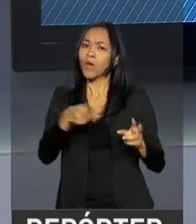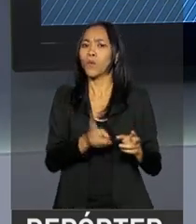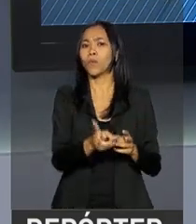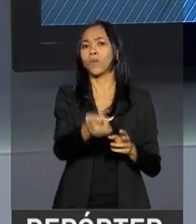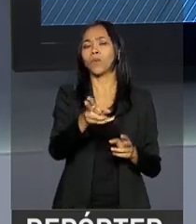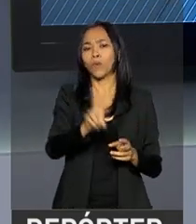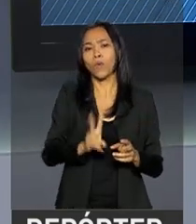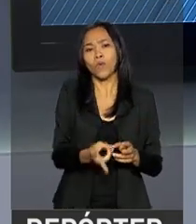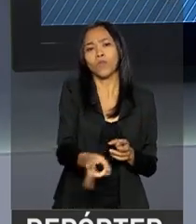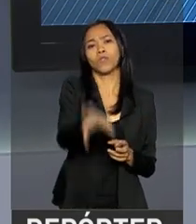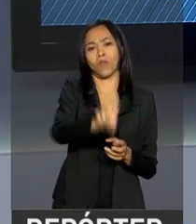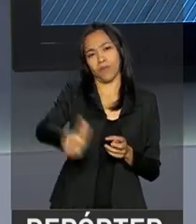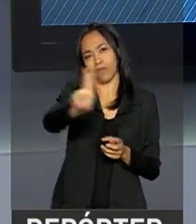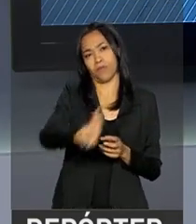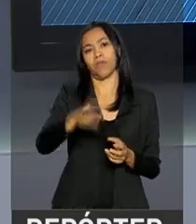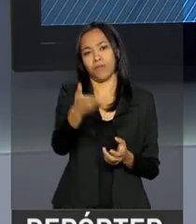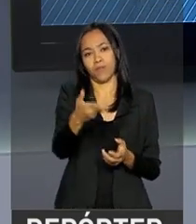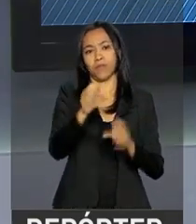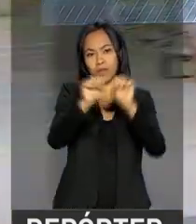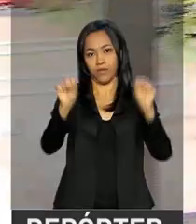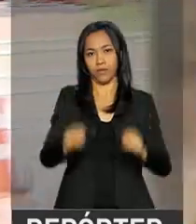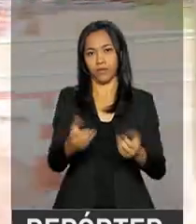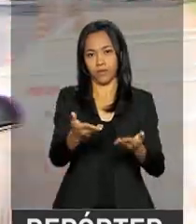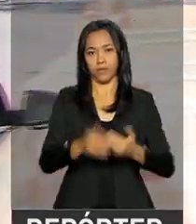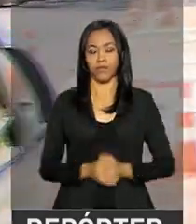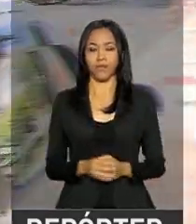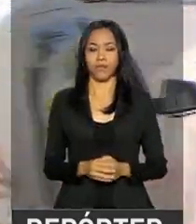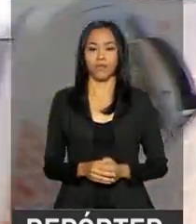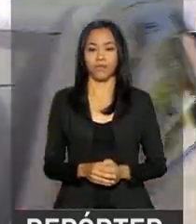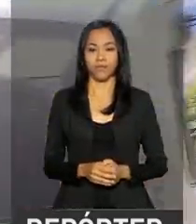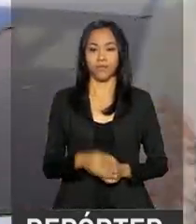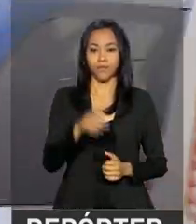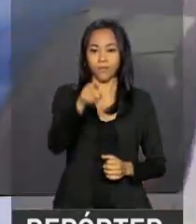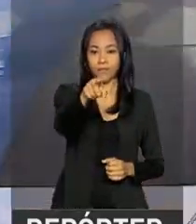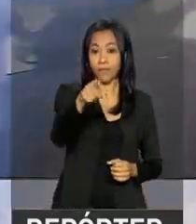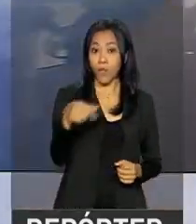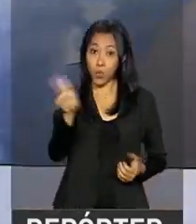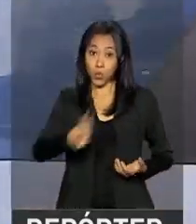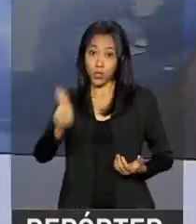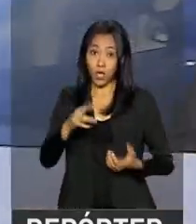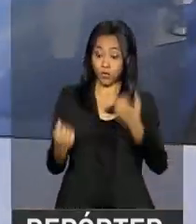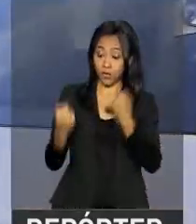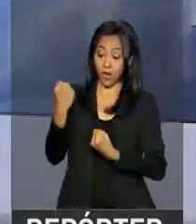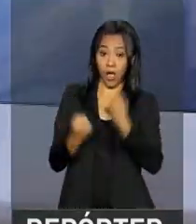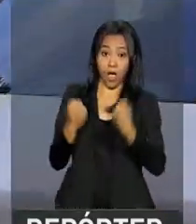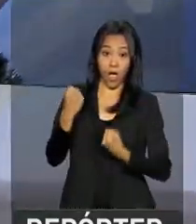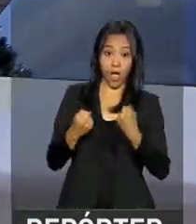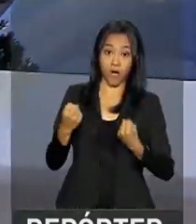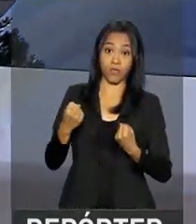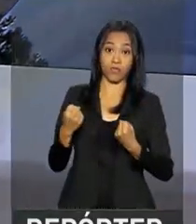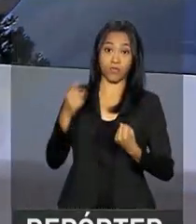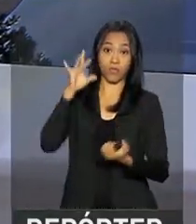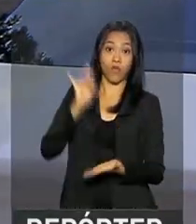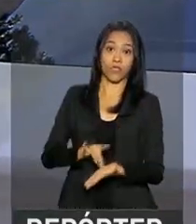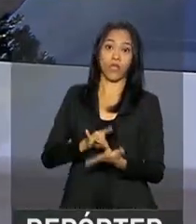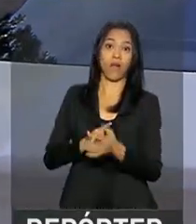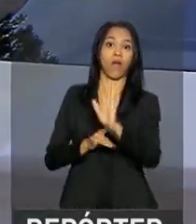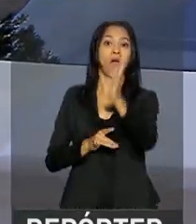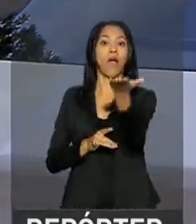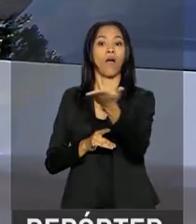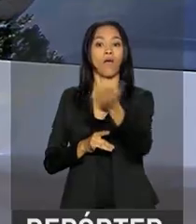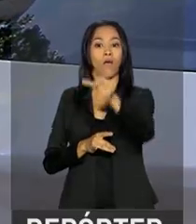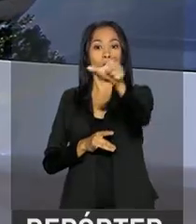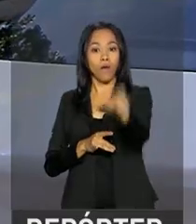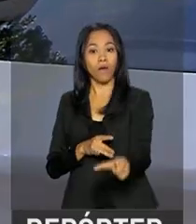mais funcionários do serviço público. Em vez de usar os carros oficiais e exclusivos, agora os